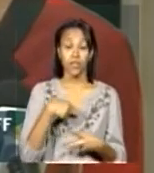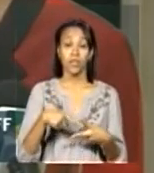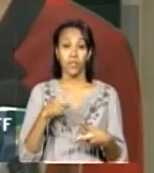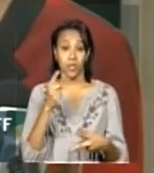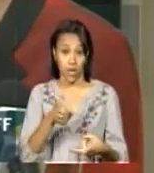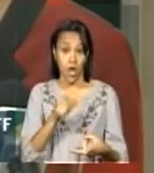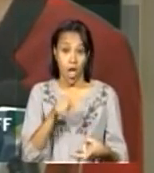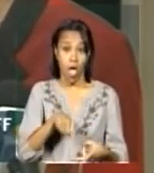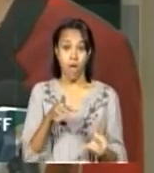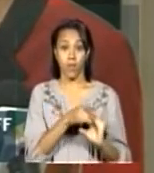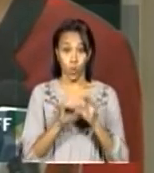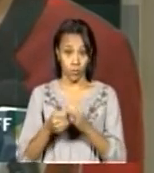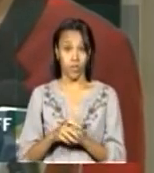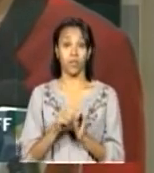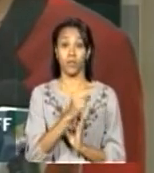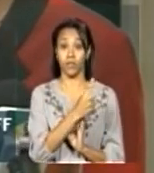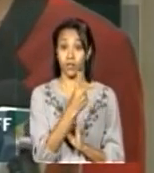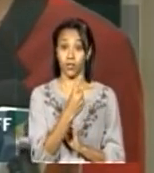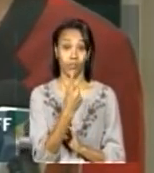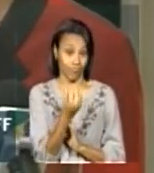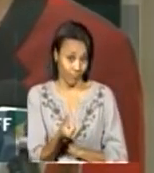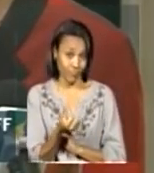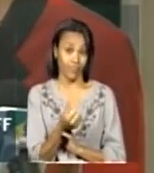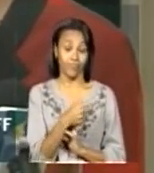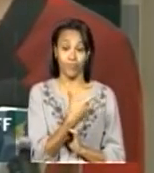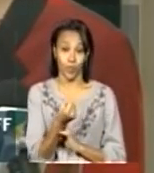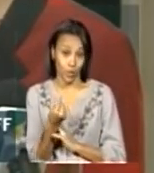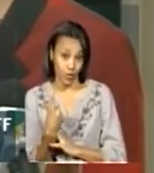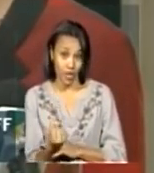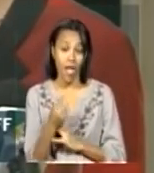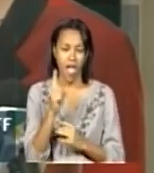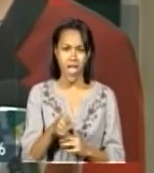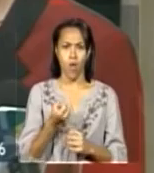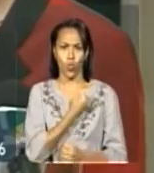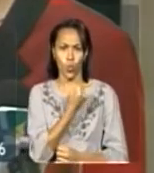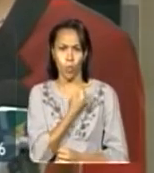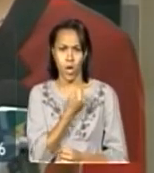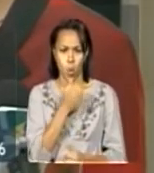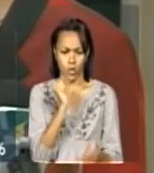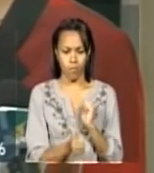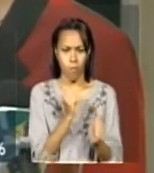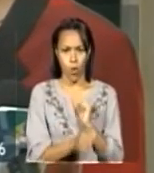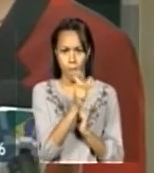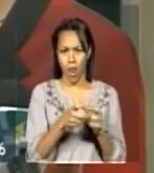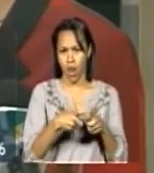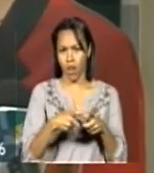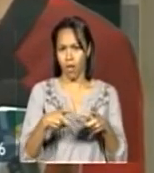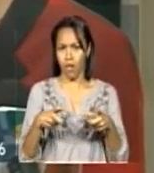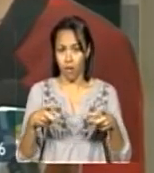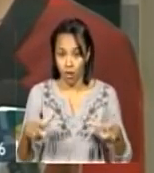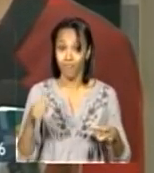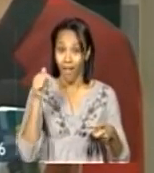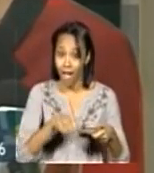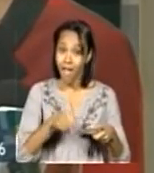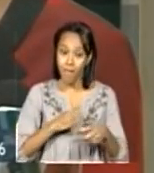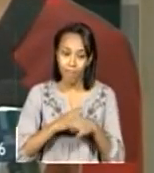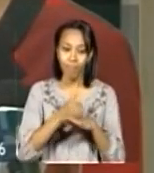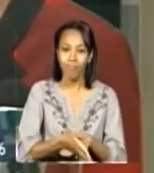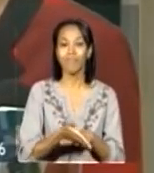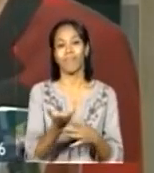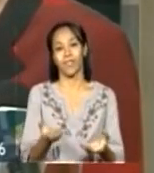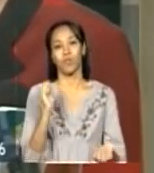paraa Olimpíada de 16 é a gente ter o maior número de atletas, maior número possível de atletas participando da